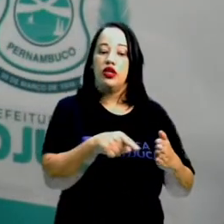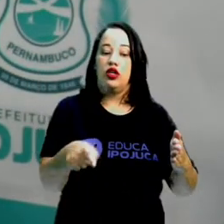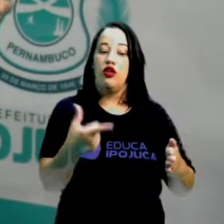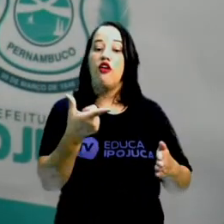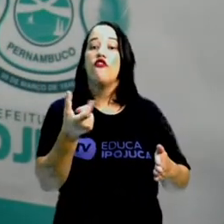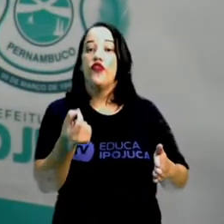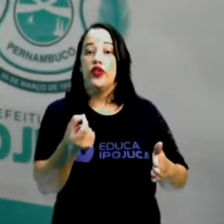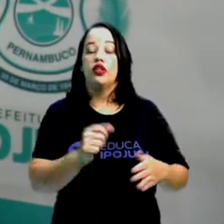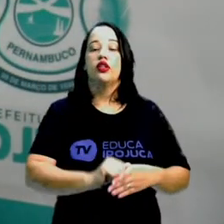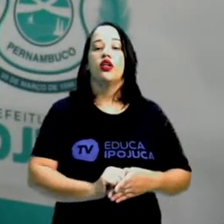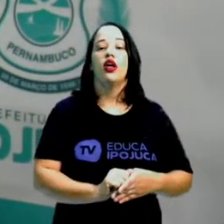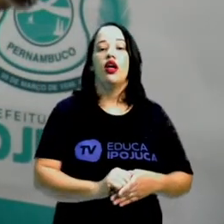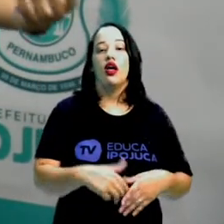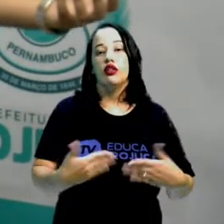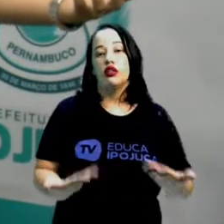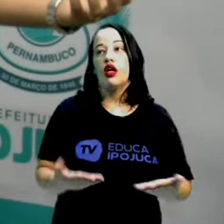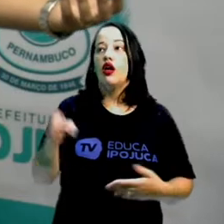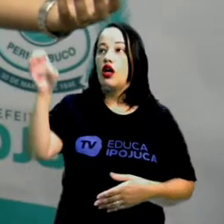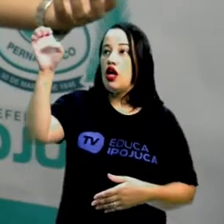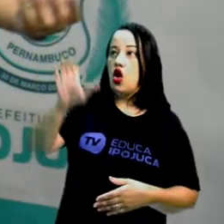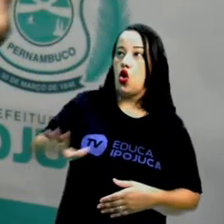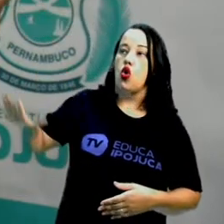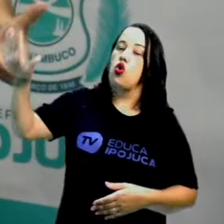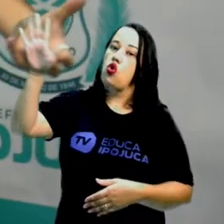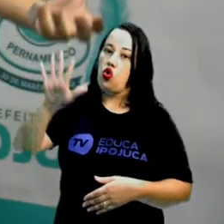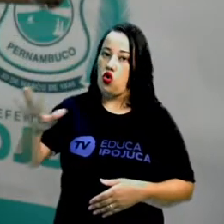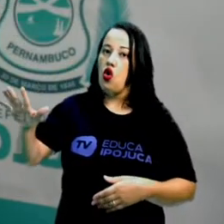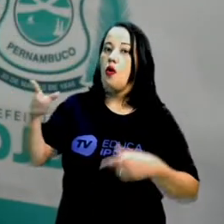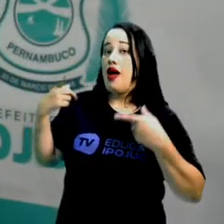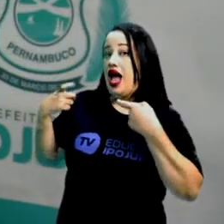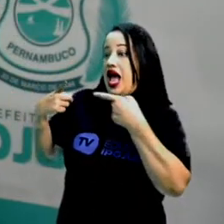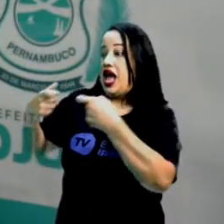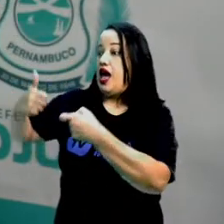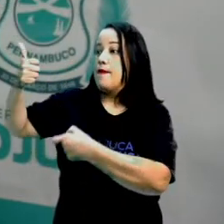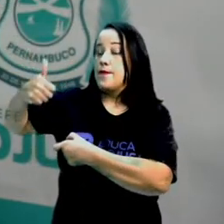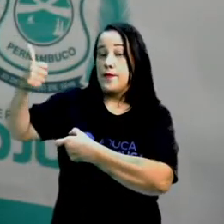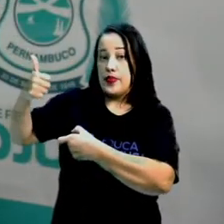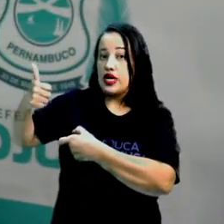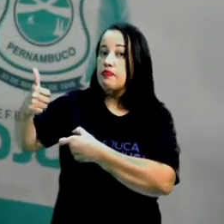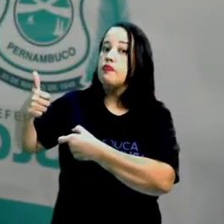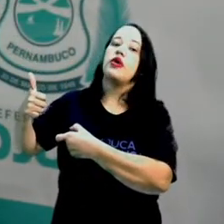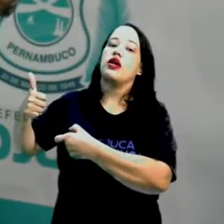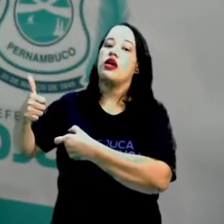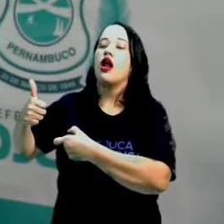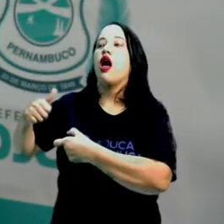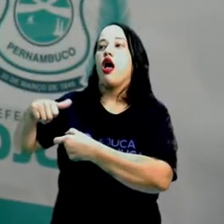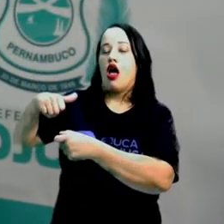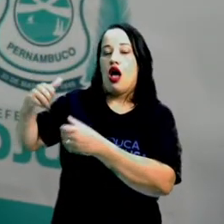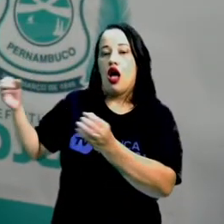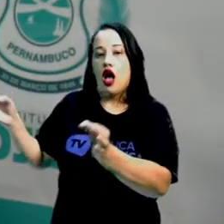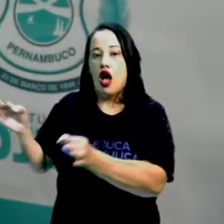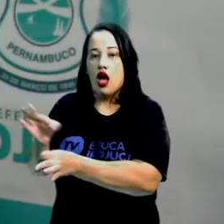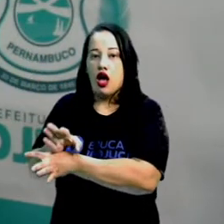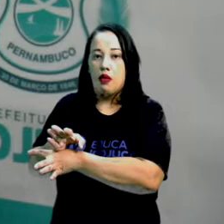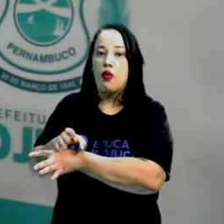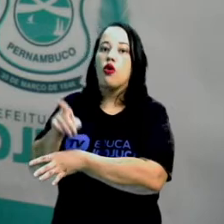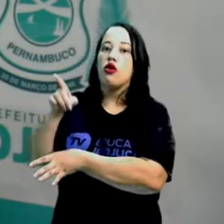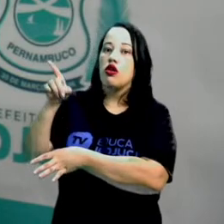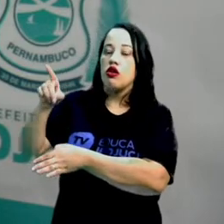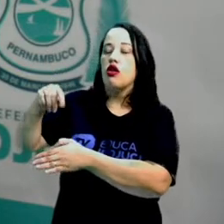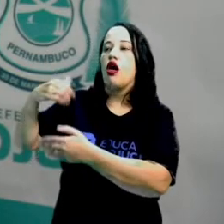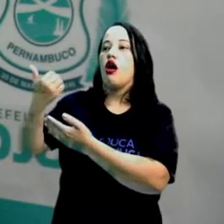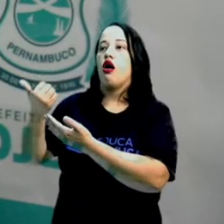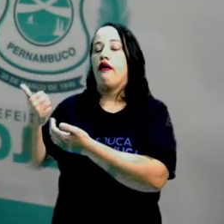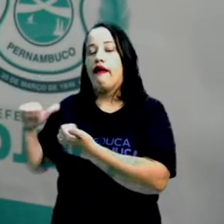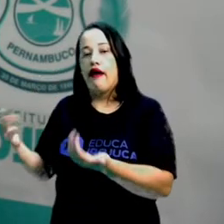vir a Europa e sair da primeira guerra mundial para se reconstruir e quando ela a Europa se reconstrói ela